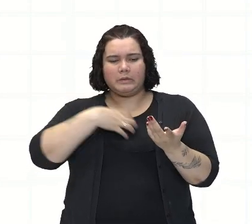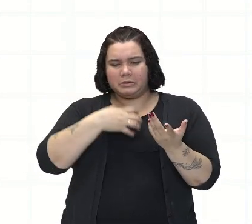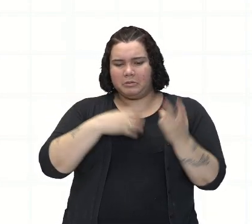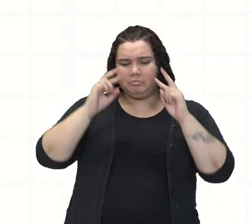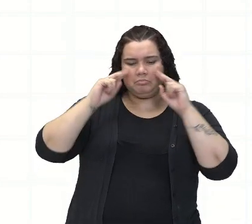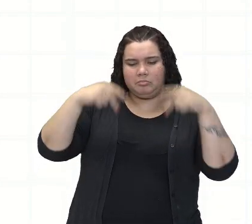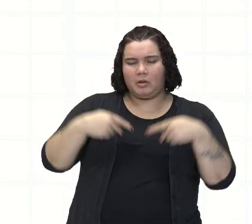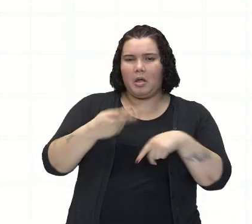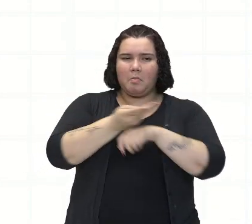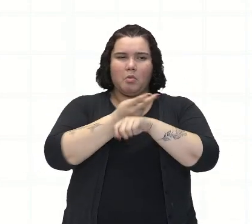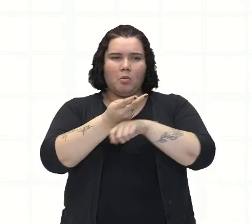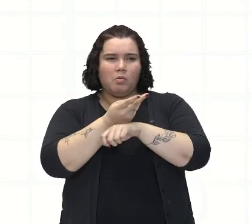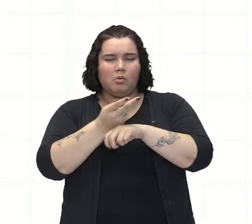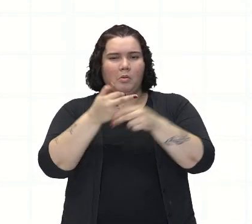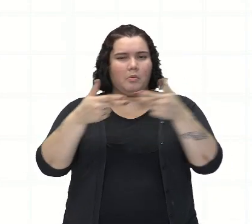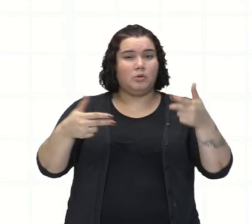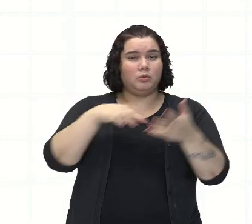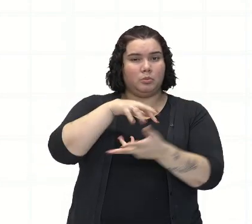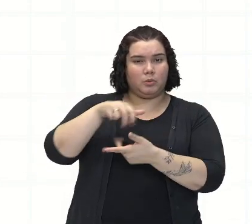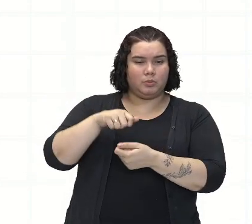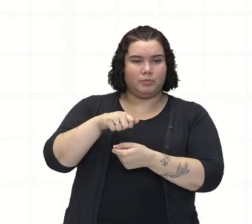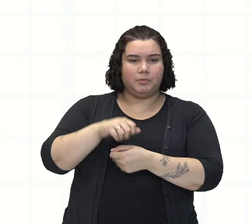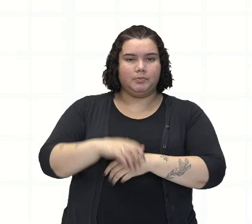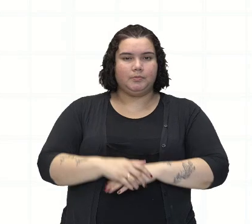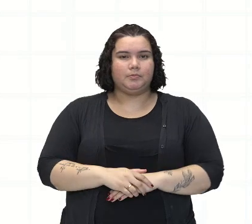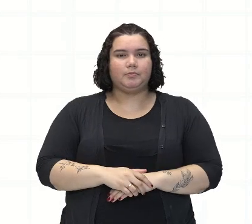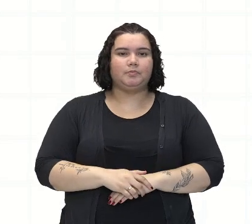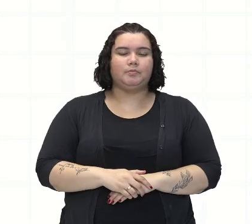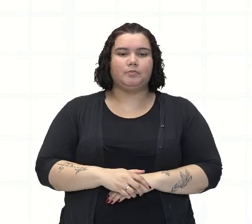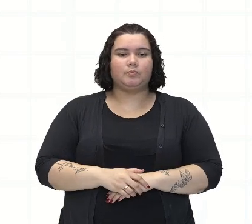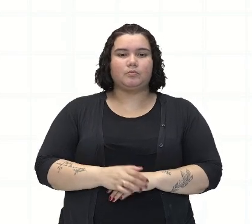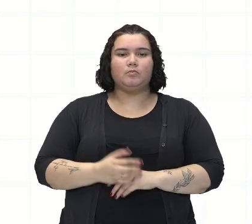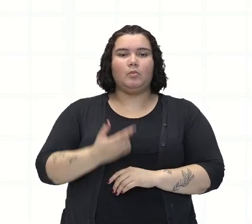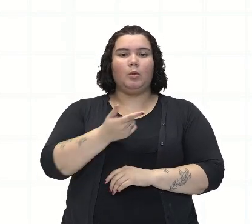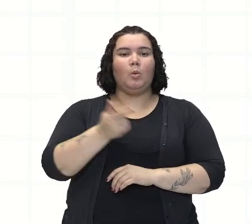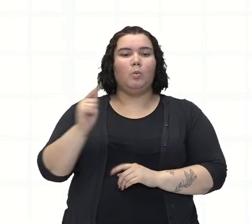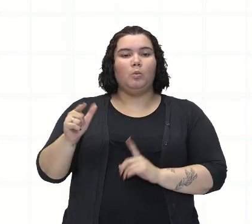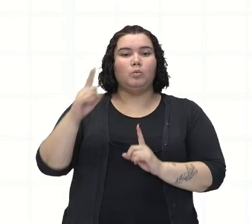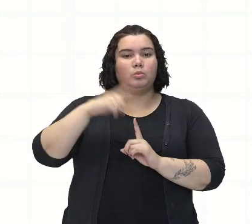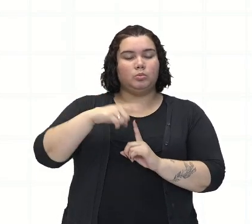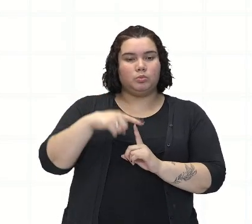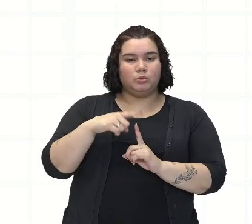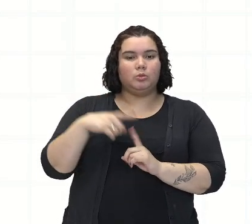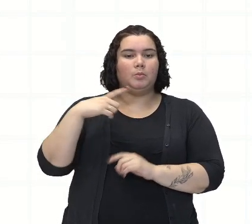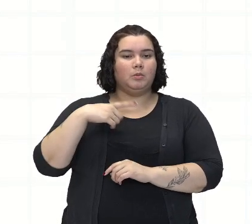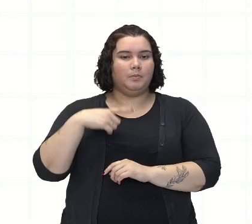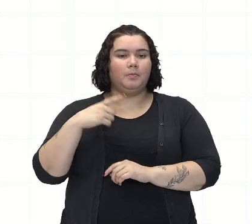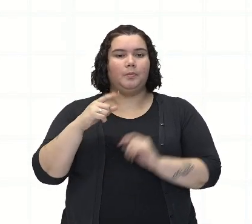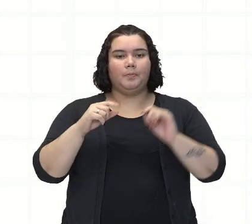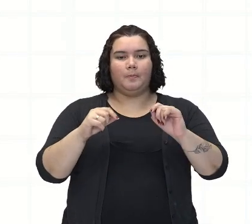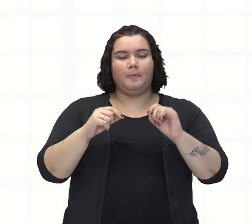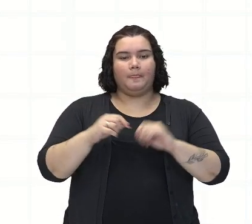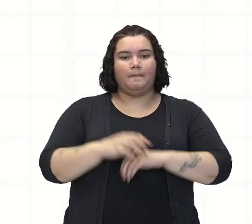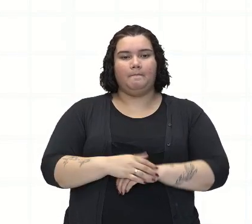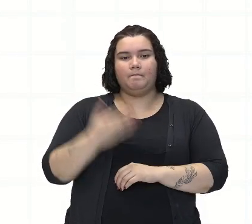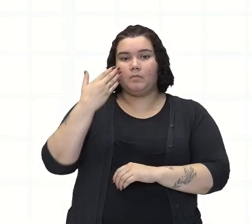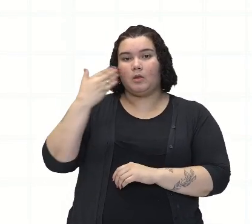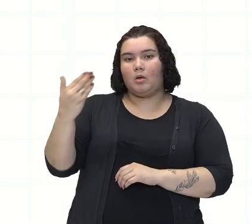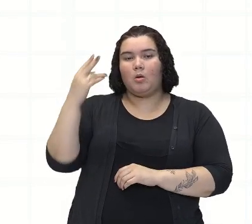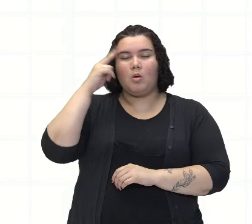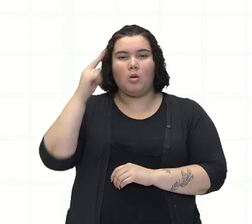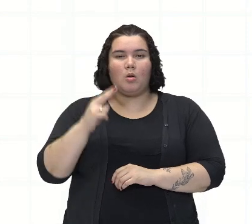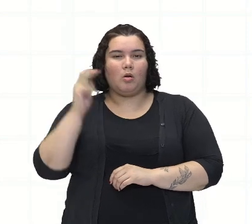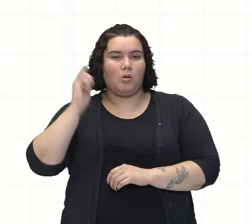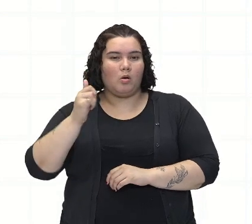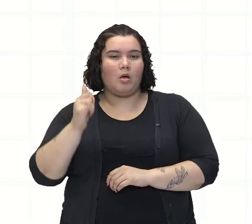atrás de tesouros e outras coisas. Passando, a gente ainda tem alguns tipos de contos de